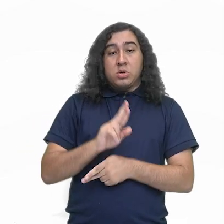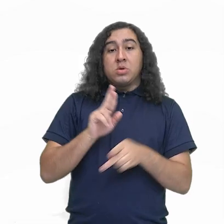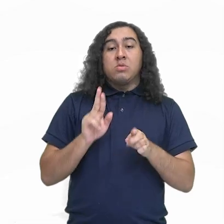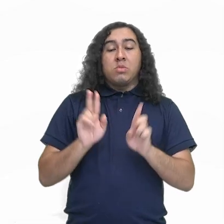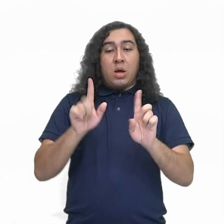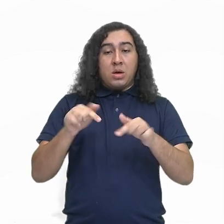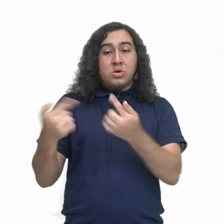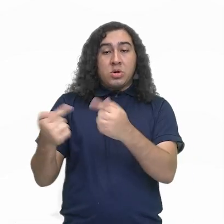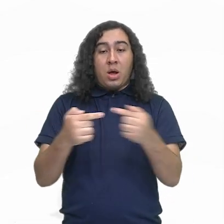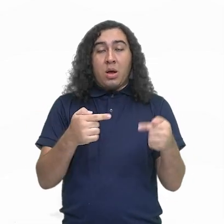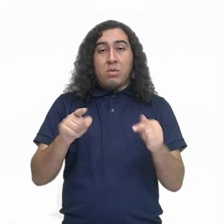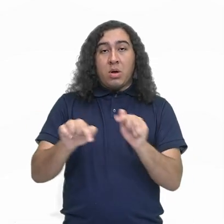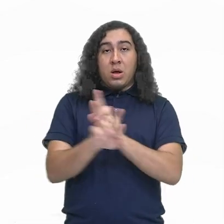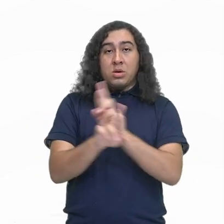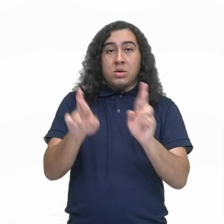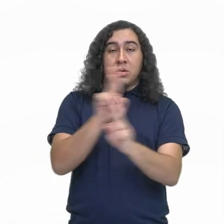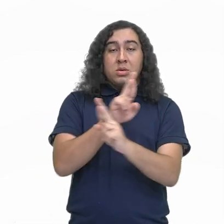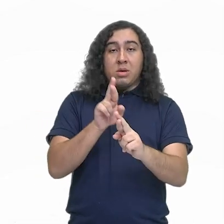e diálogo